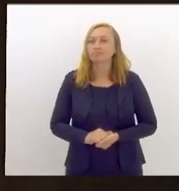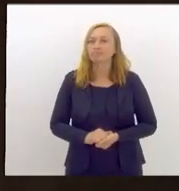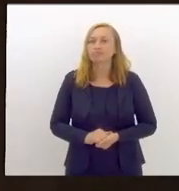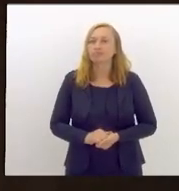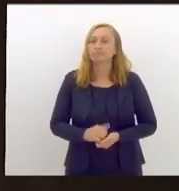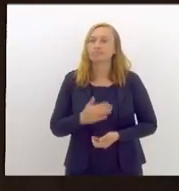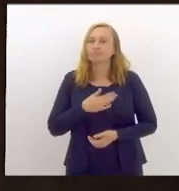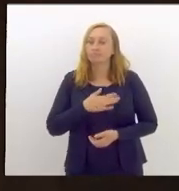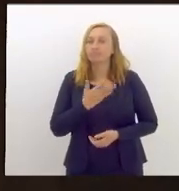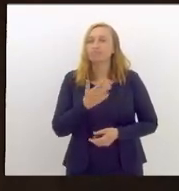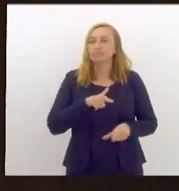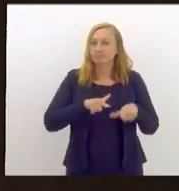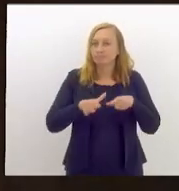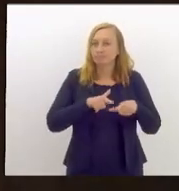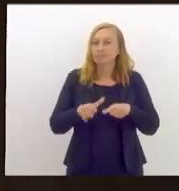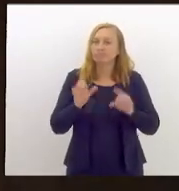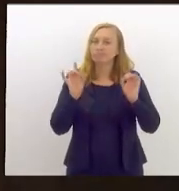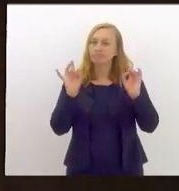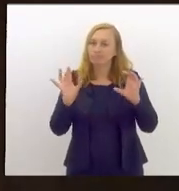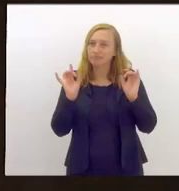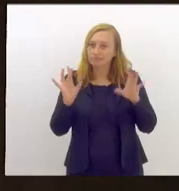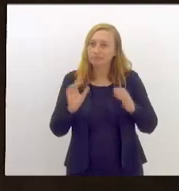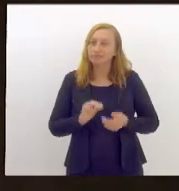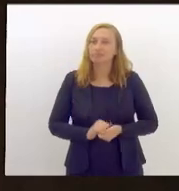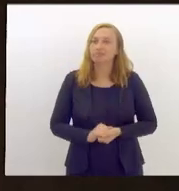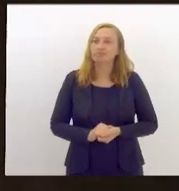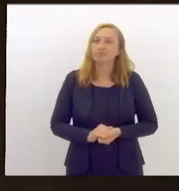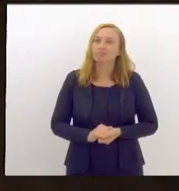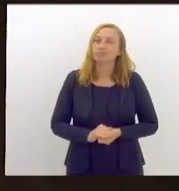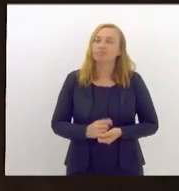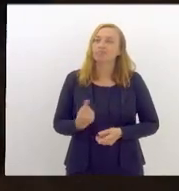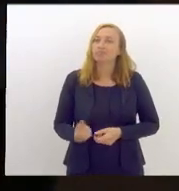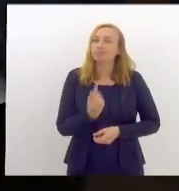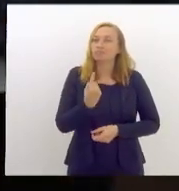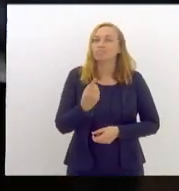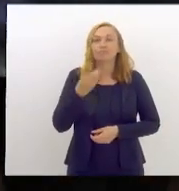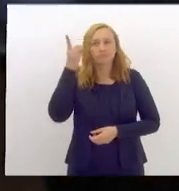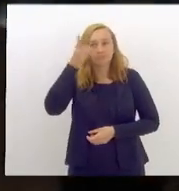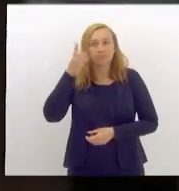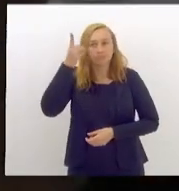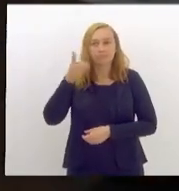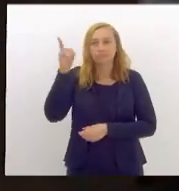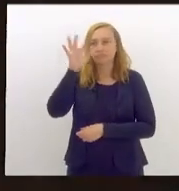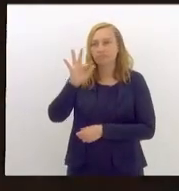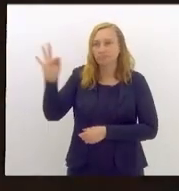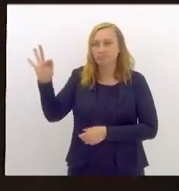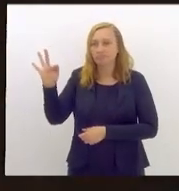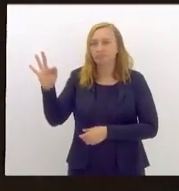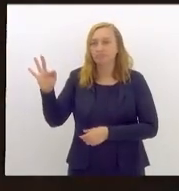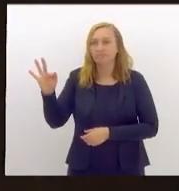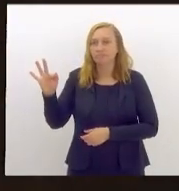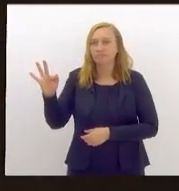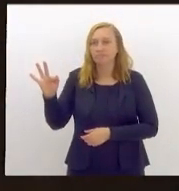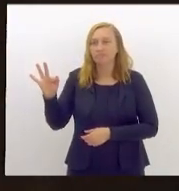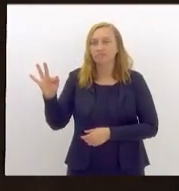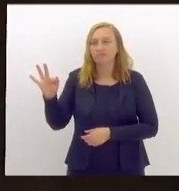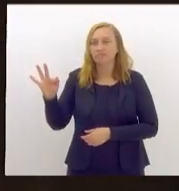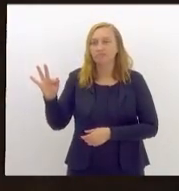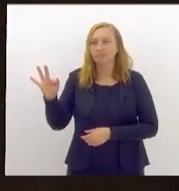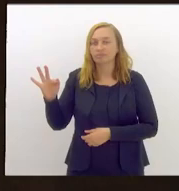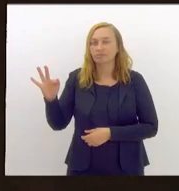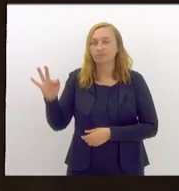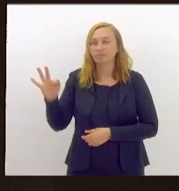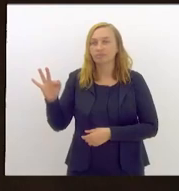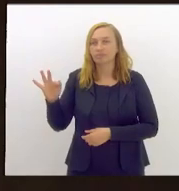pelo meu mandato em especial ter sido o único deputado federal oriundo do